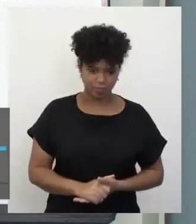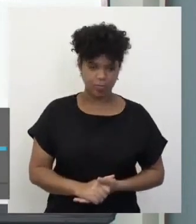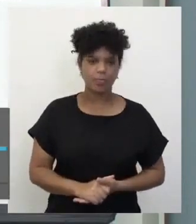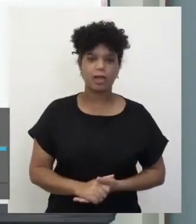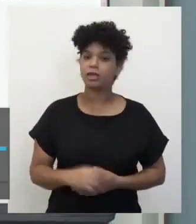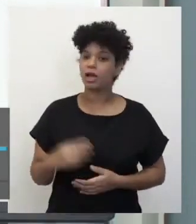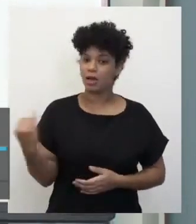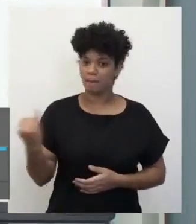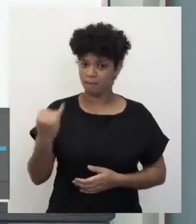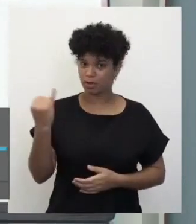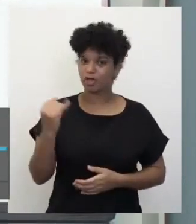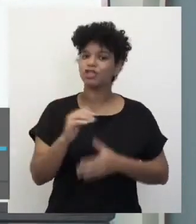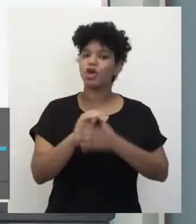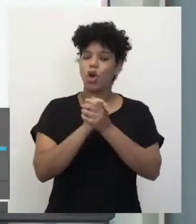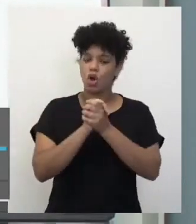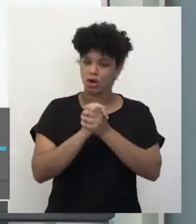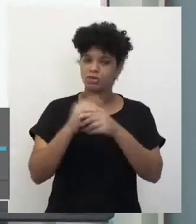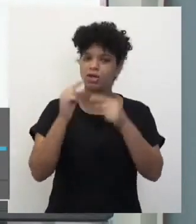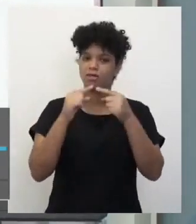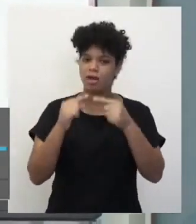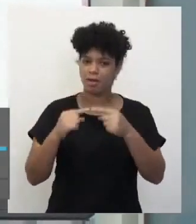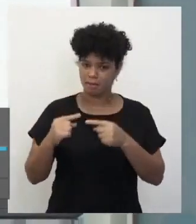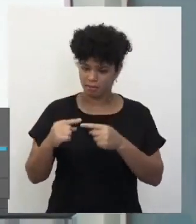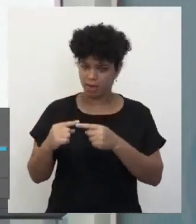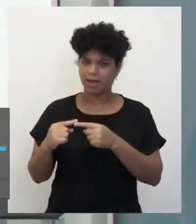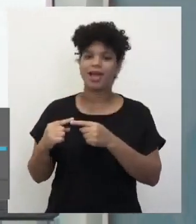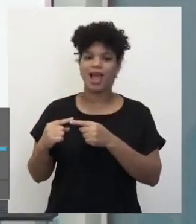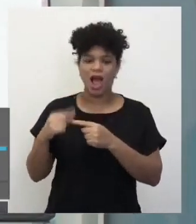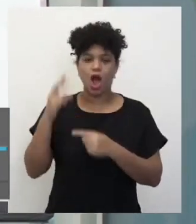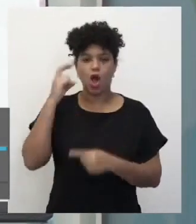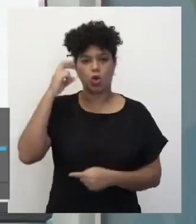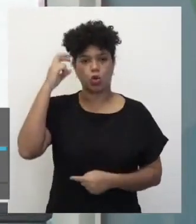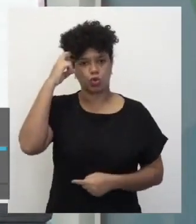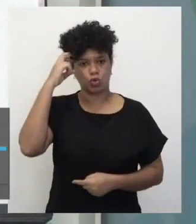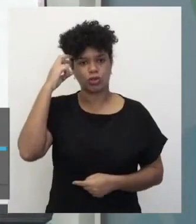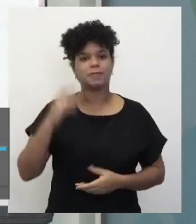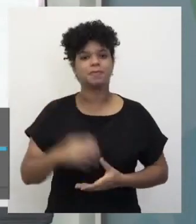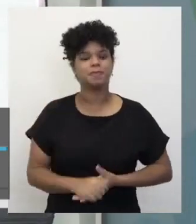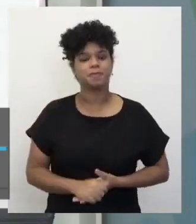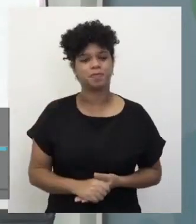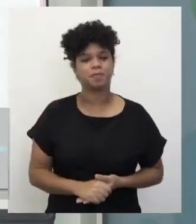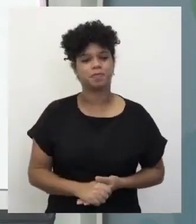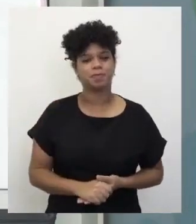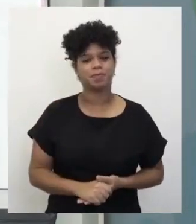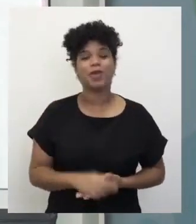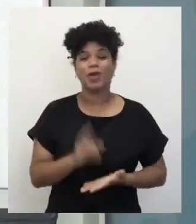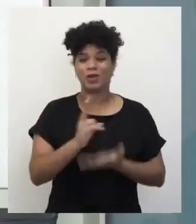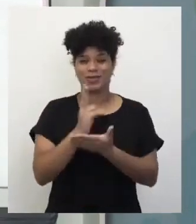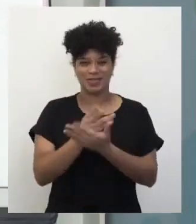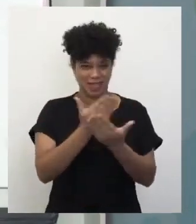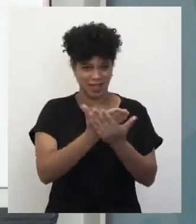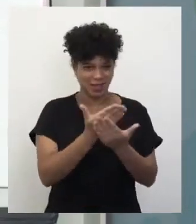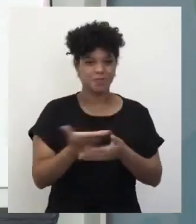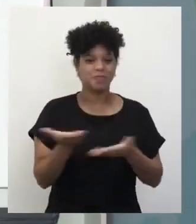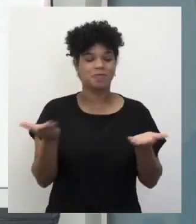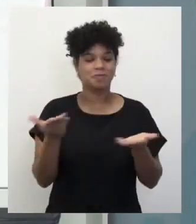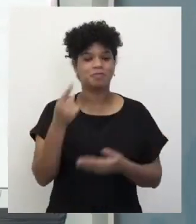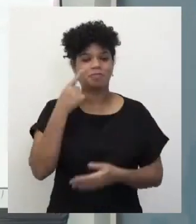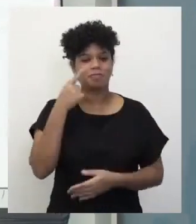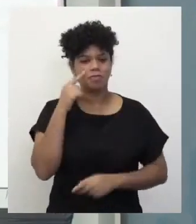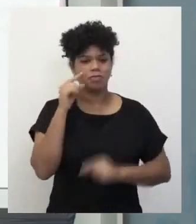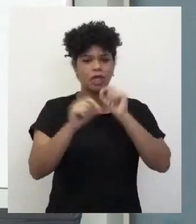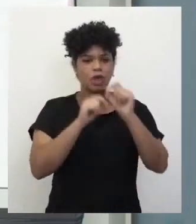muito importante, sim, são dados culturais aí, tá bom? Vamos, então, continuar a nossa aula. Então, vamos entrar no conceito agora de